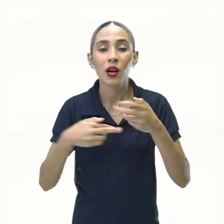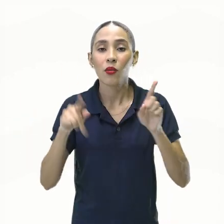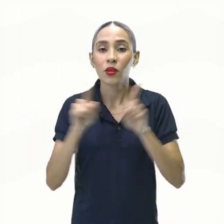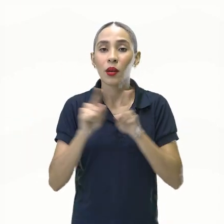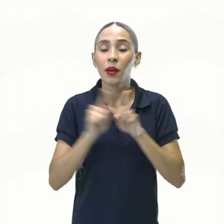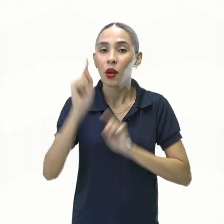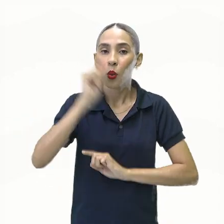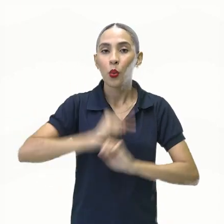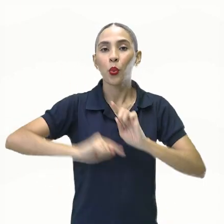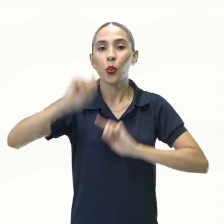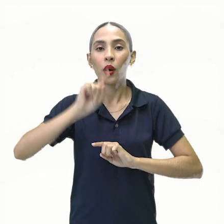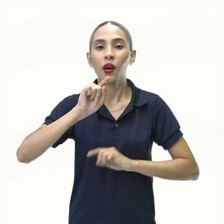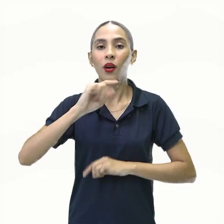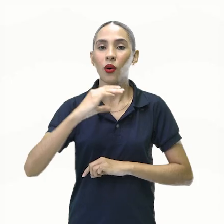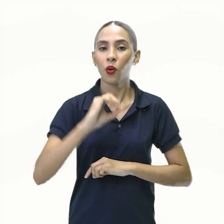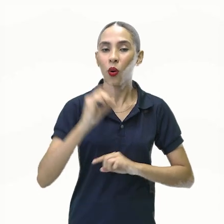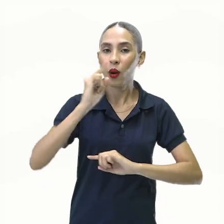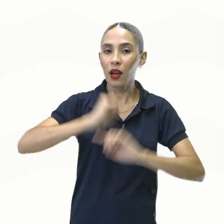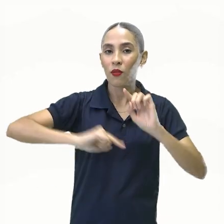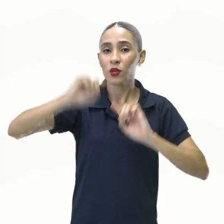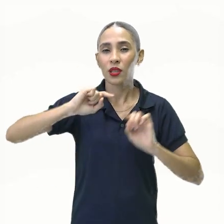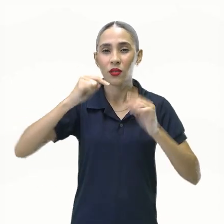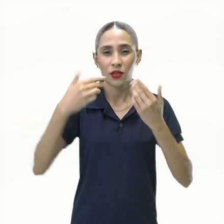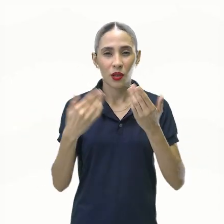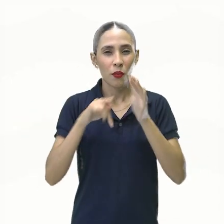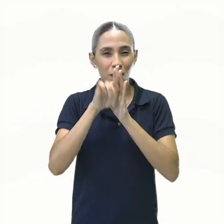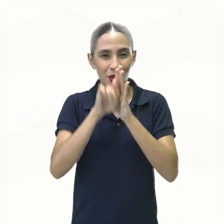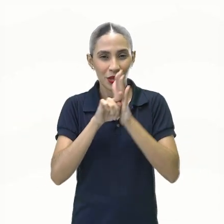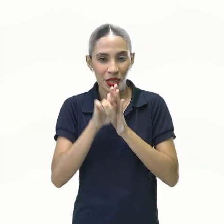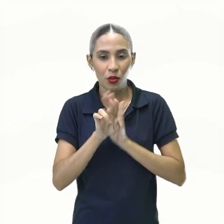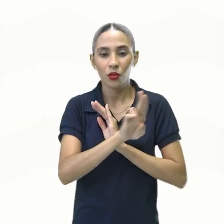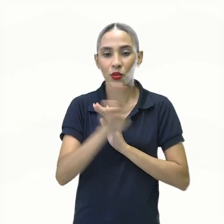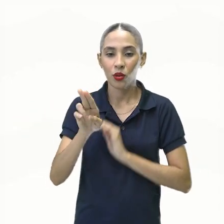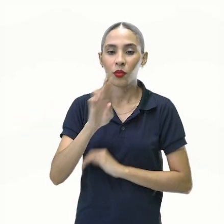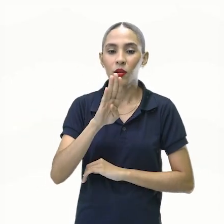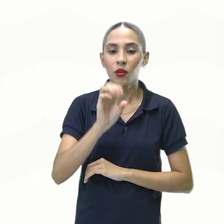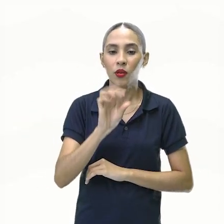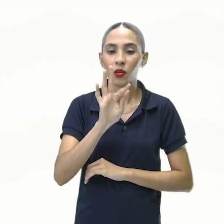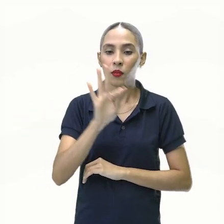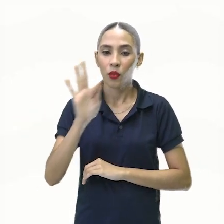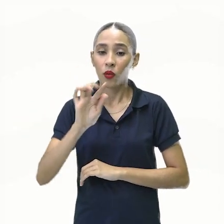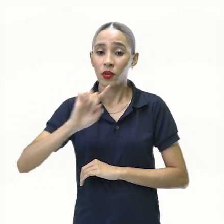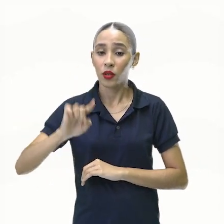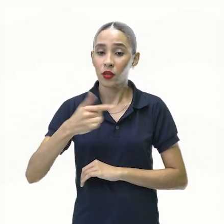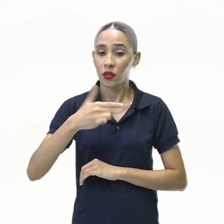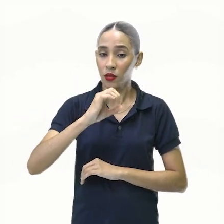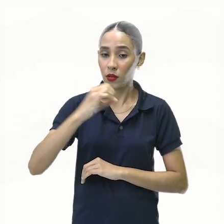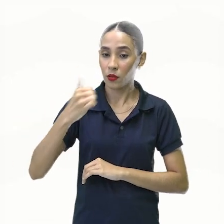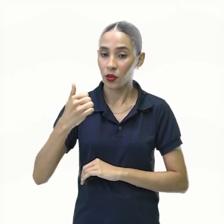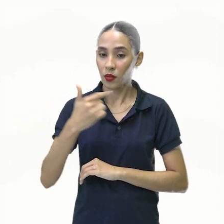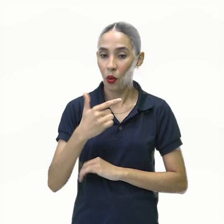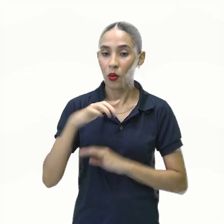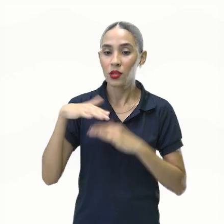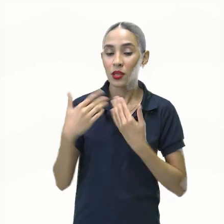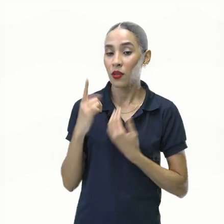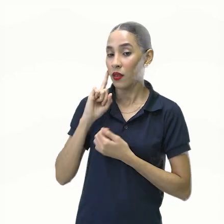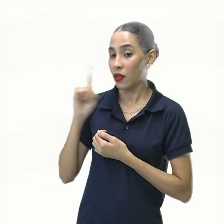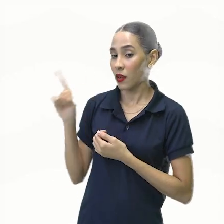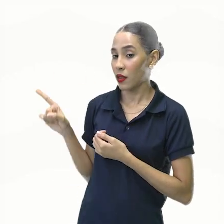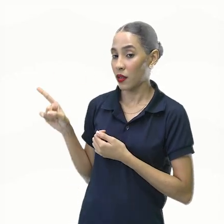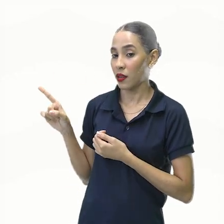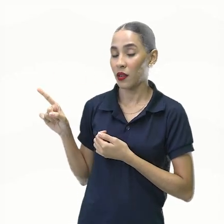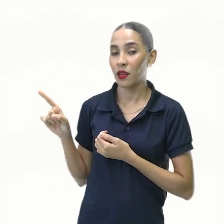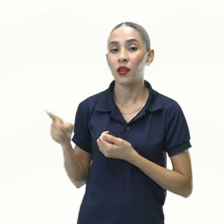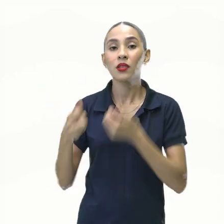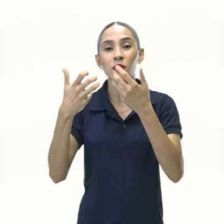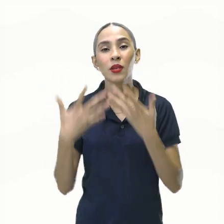reprodução e coevolução. Então, este pesquisador chamado de Boff 2012. Então, ele vem nos